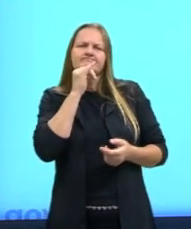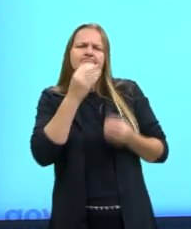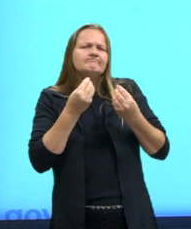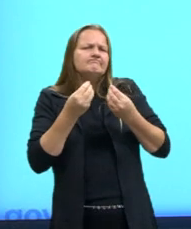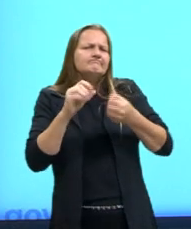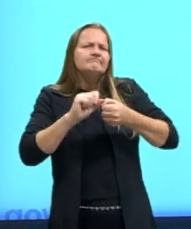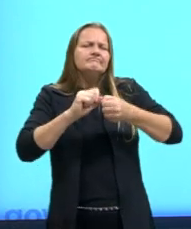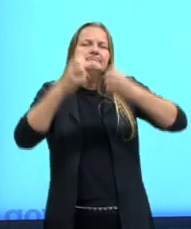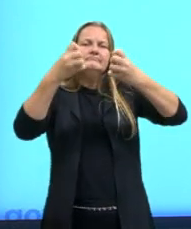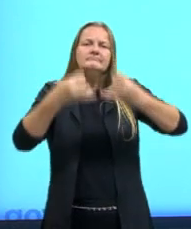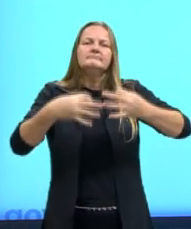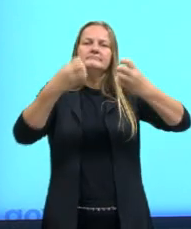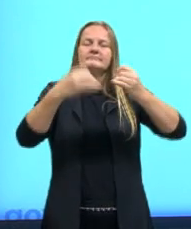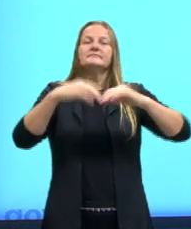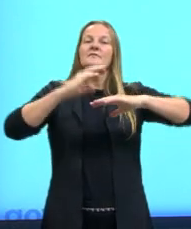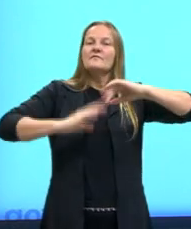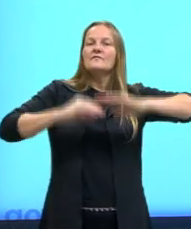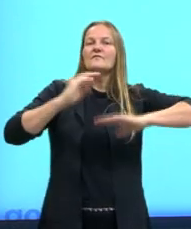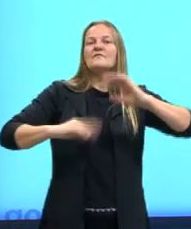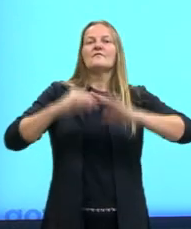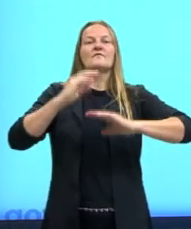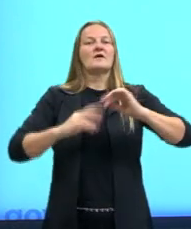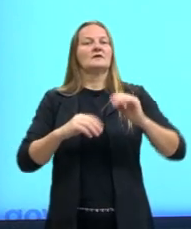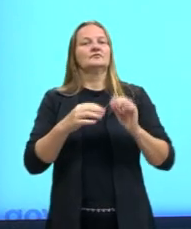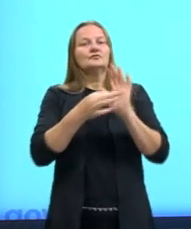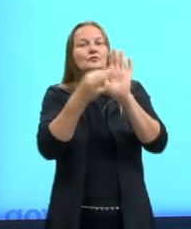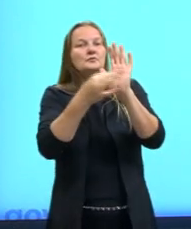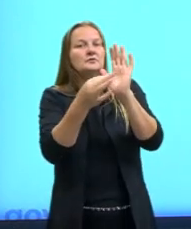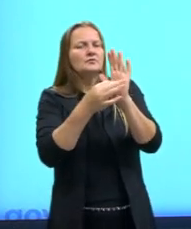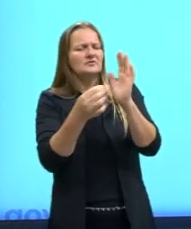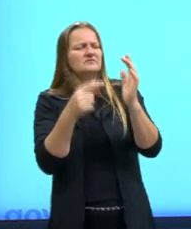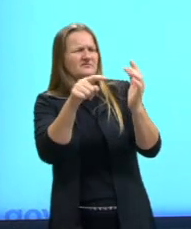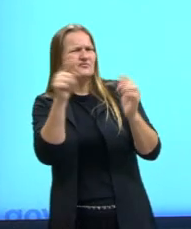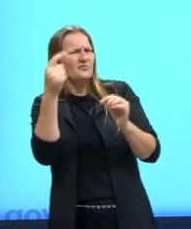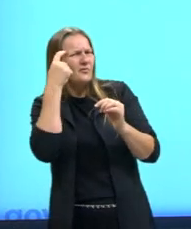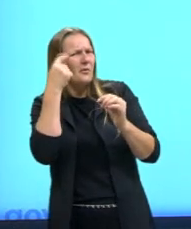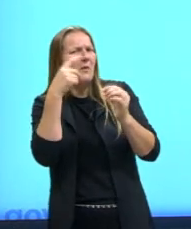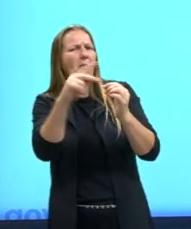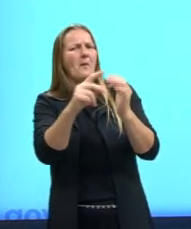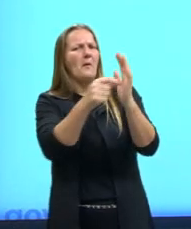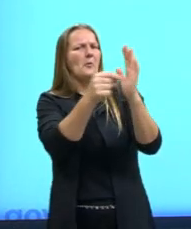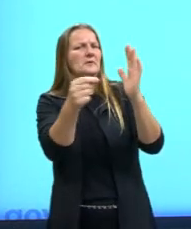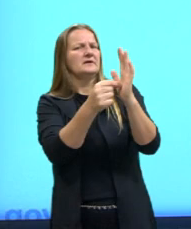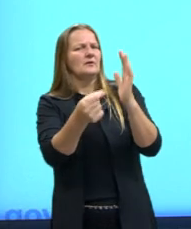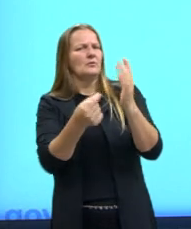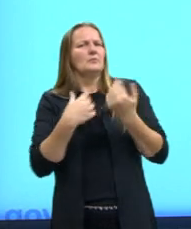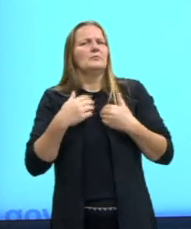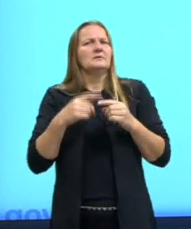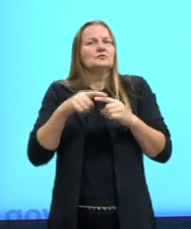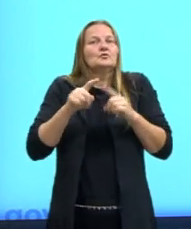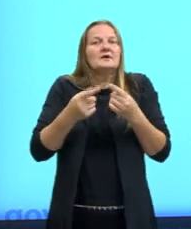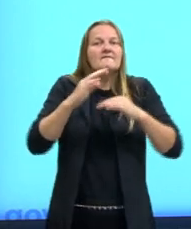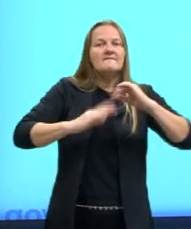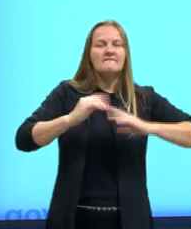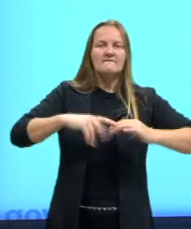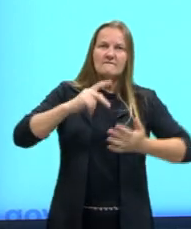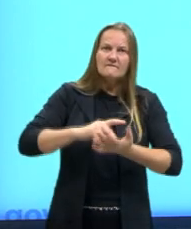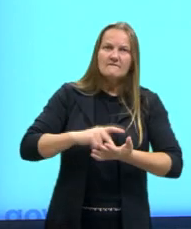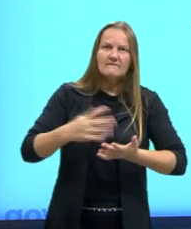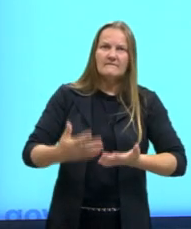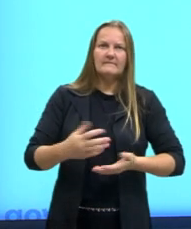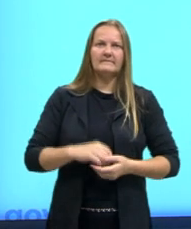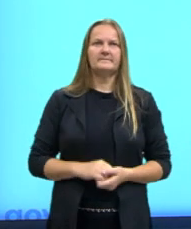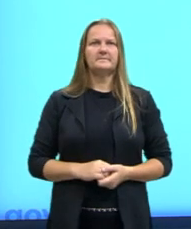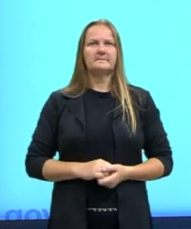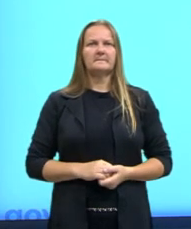essas esses fatos as opiniões são colocados em xeque ela é sim ou não é que a gente vai ver mais ou menos na aula de hoje